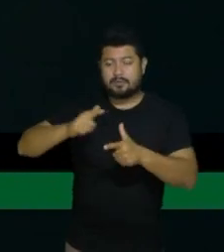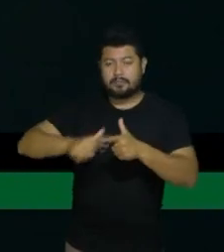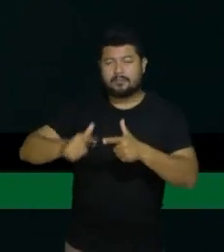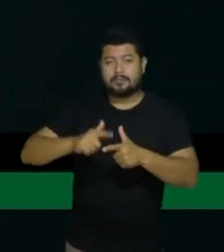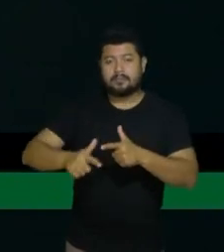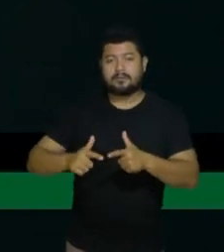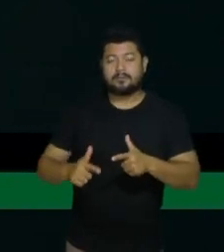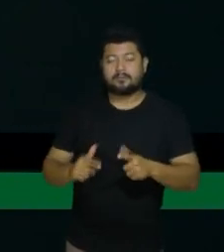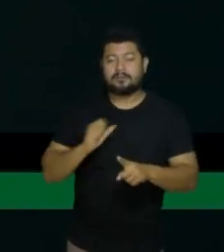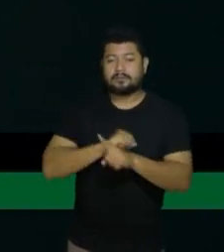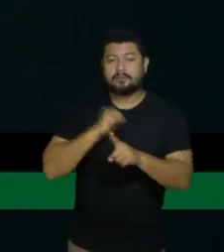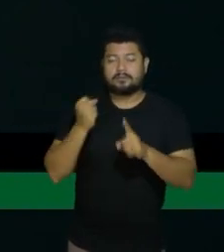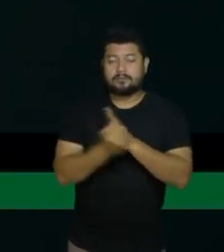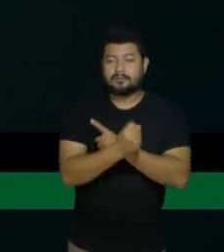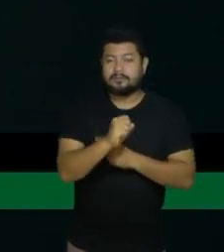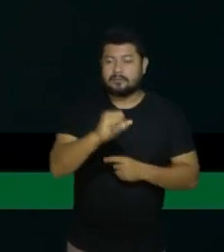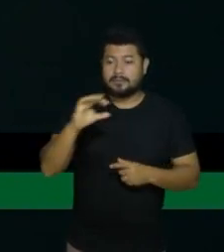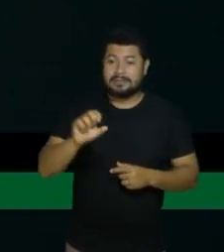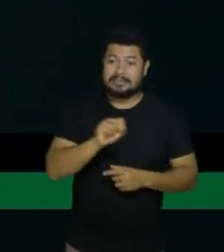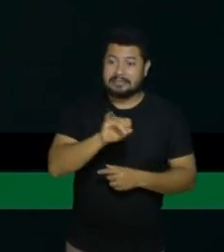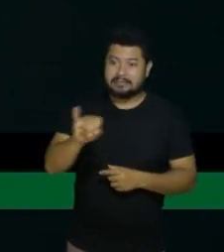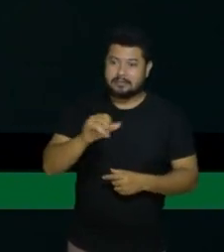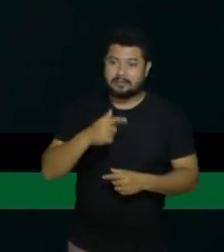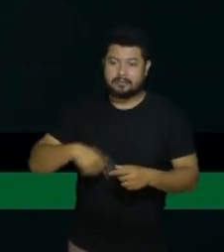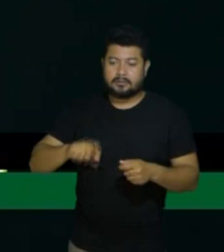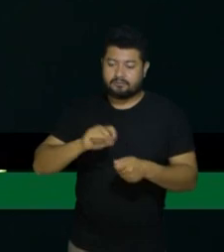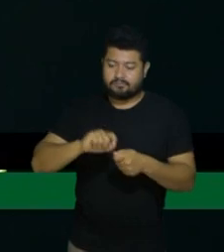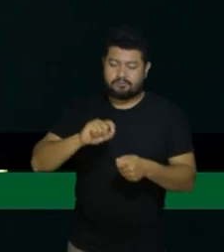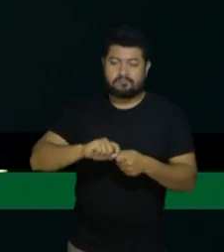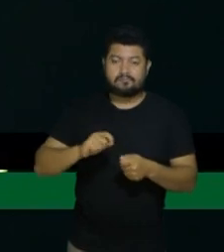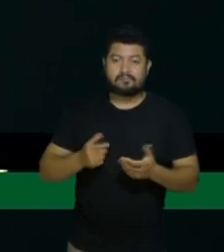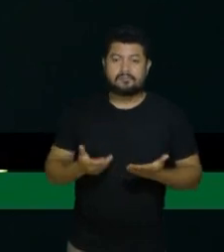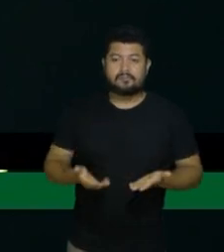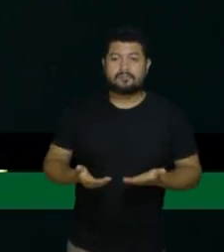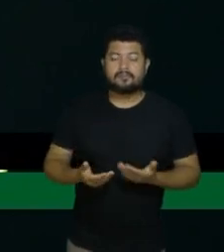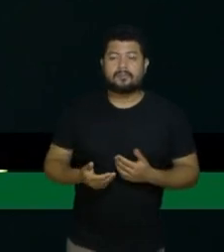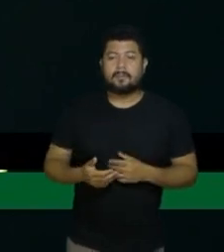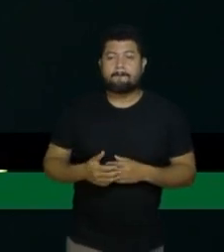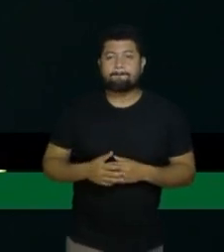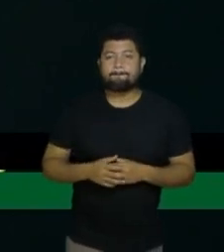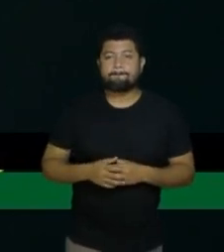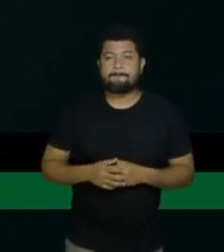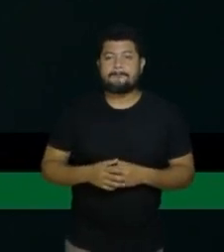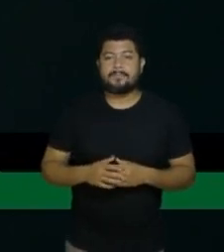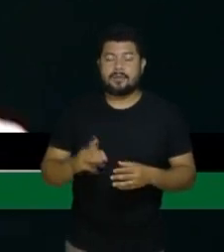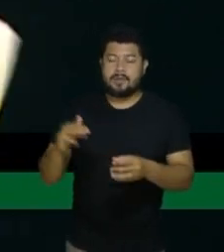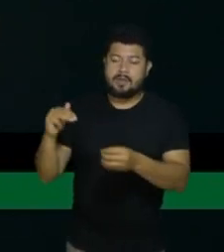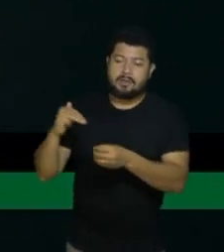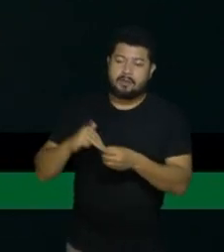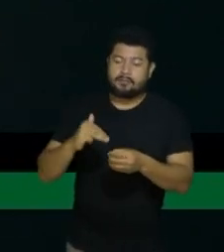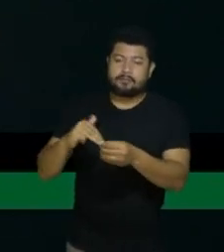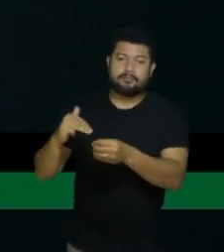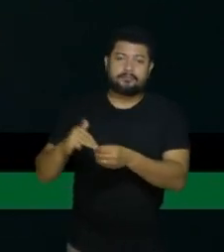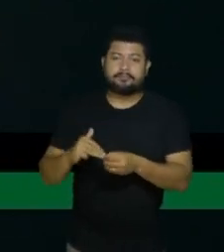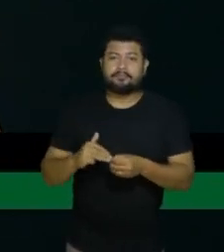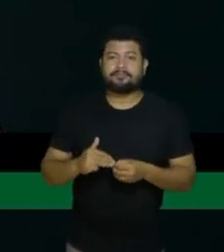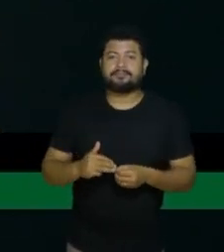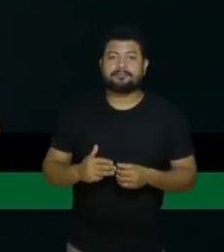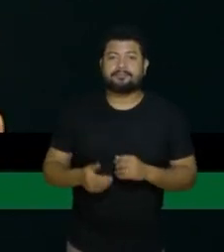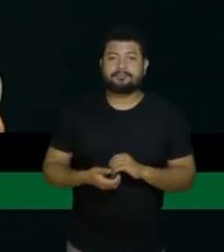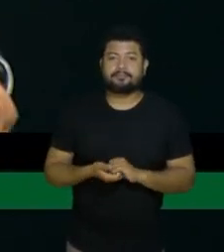cense e a sociedade dos diferentes municípios aos quais nós